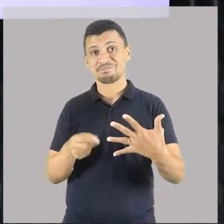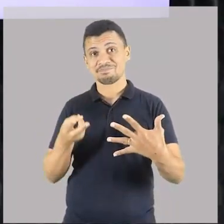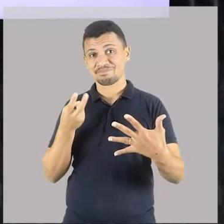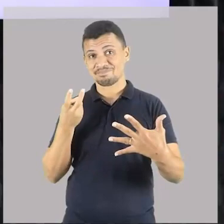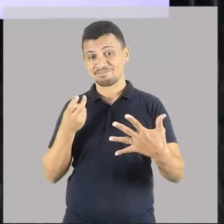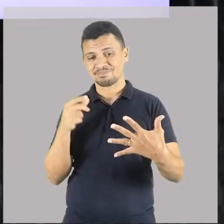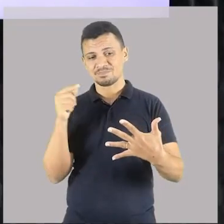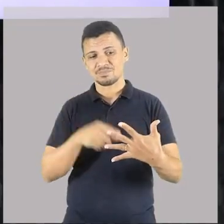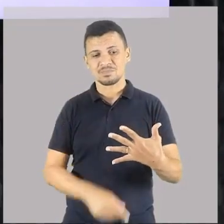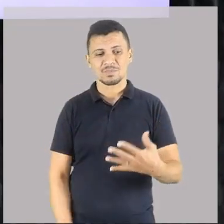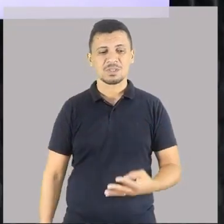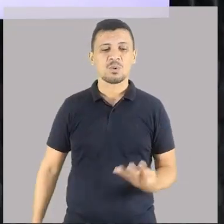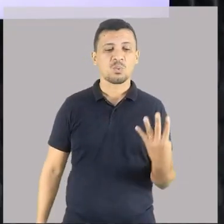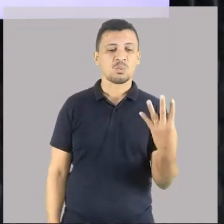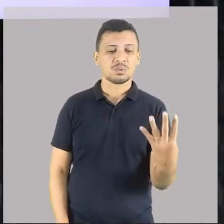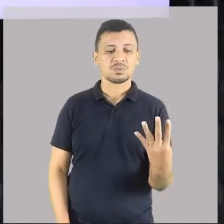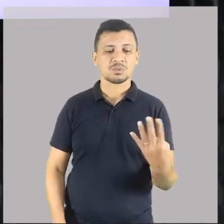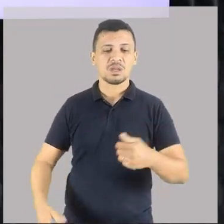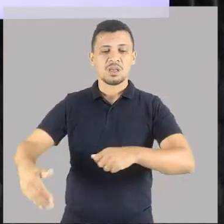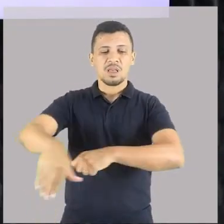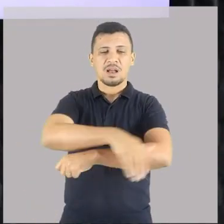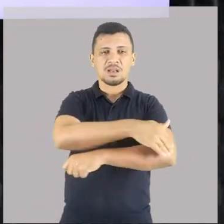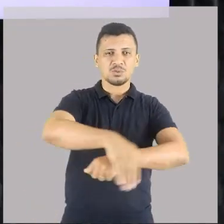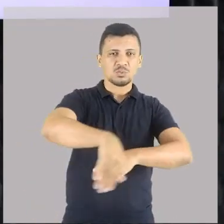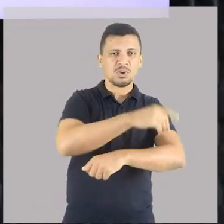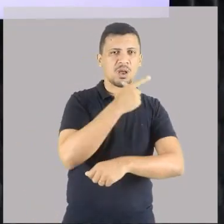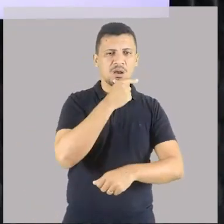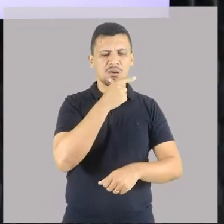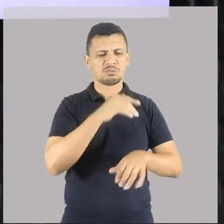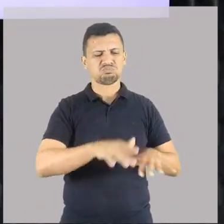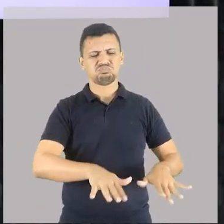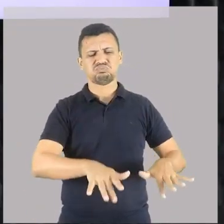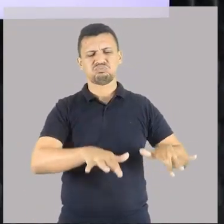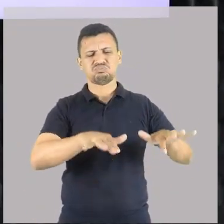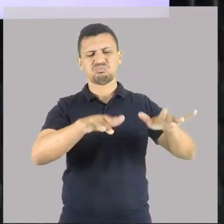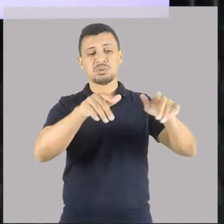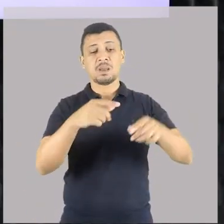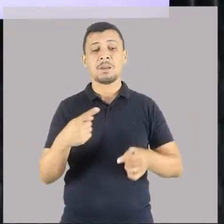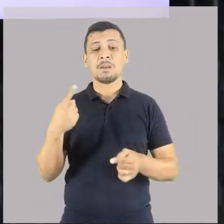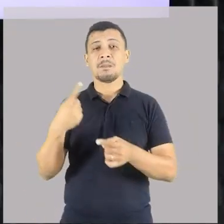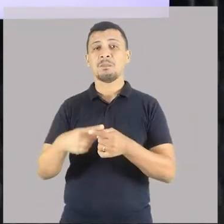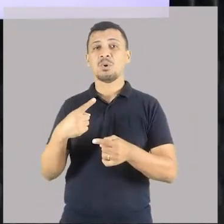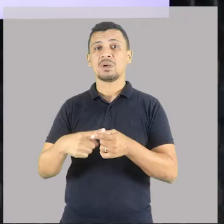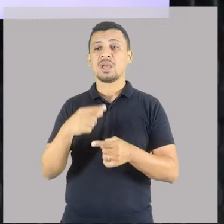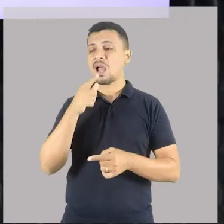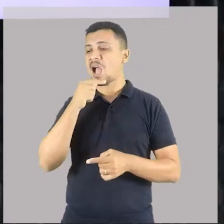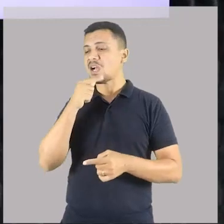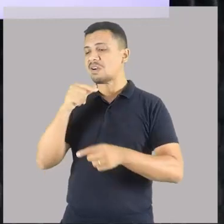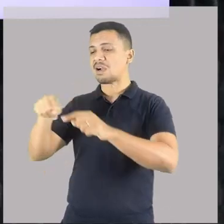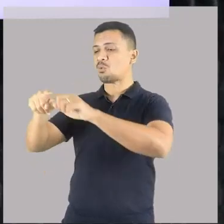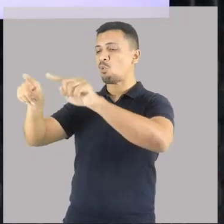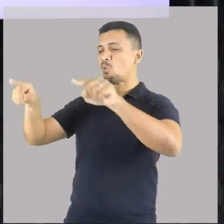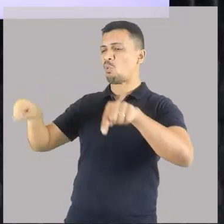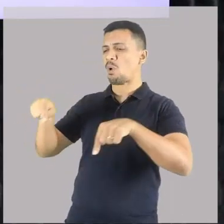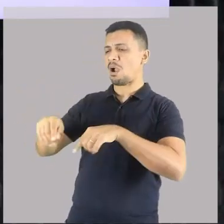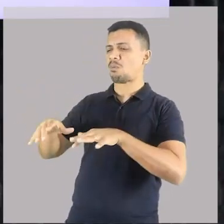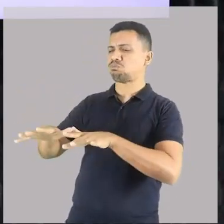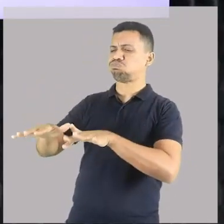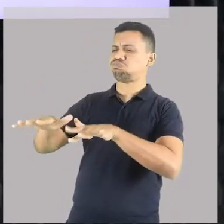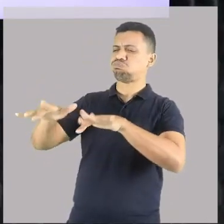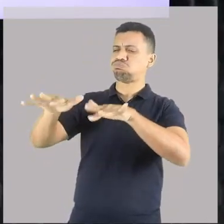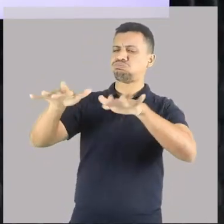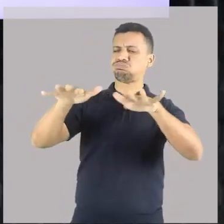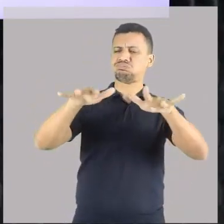tá? Item 4. As ruas ficaram inundadas porque a lagoa transbordou. O fato